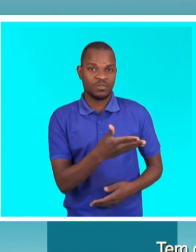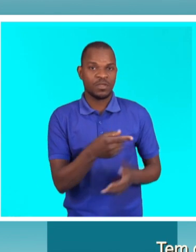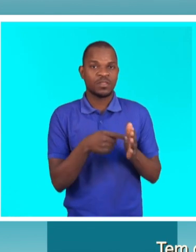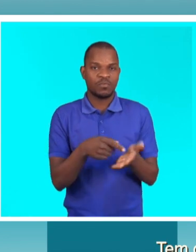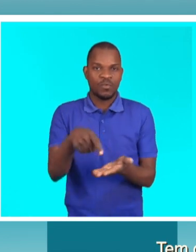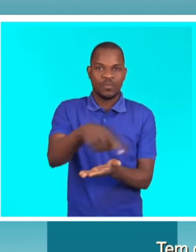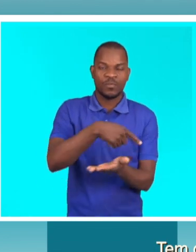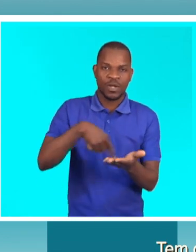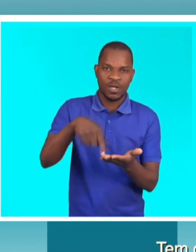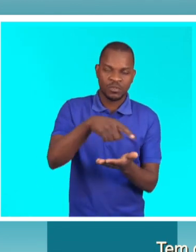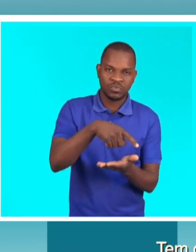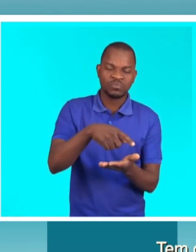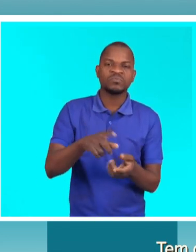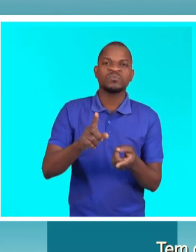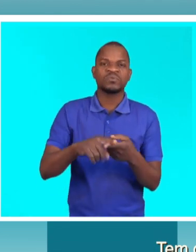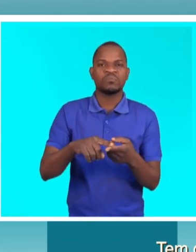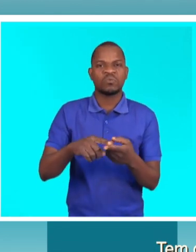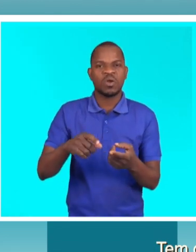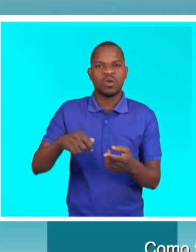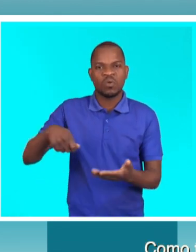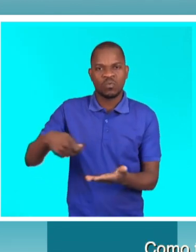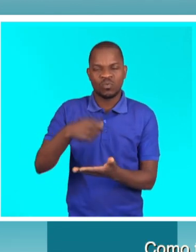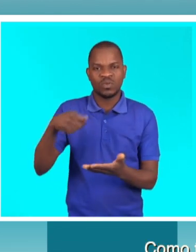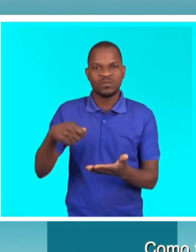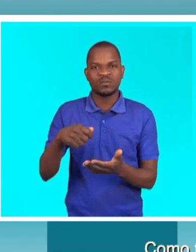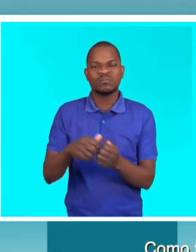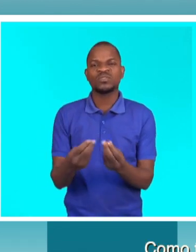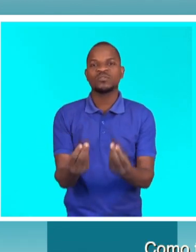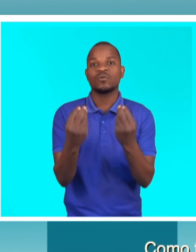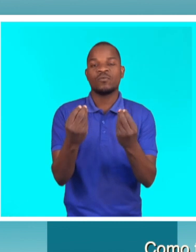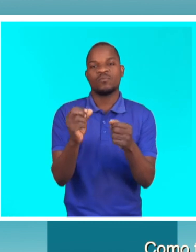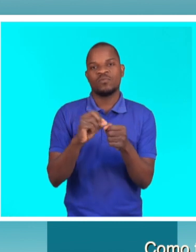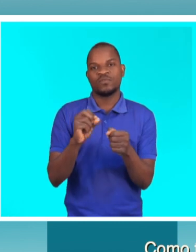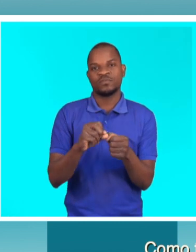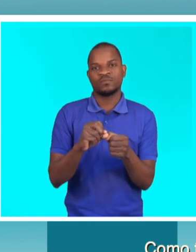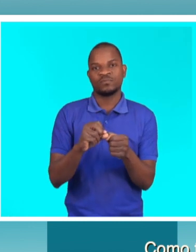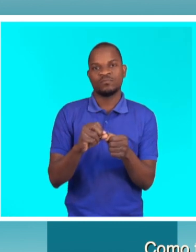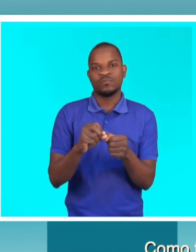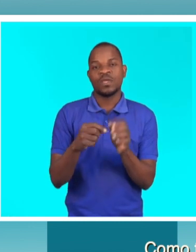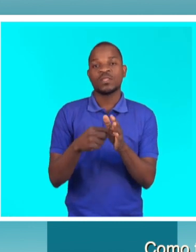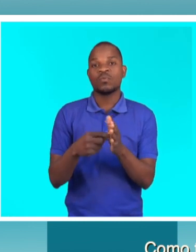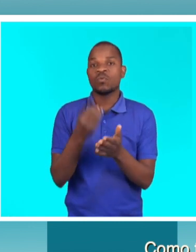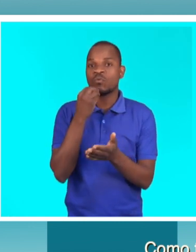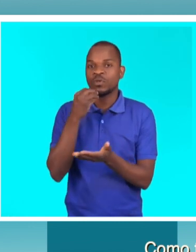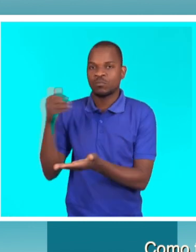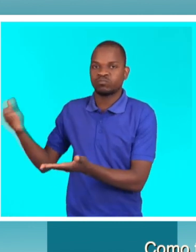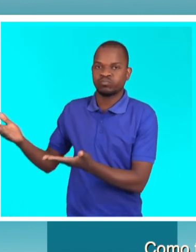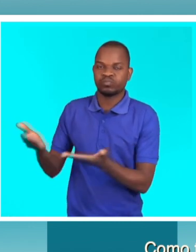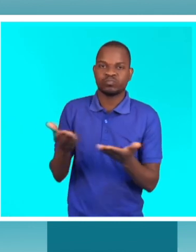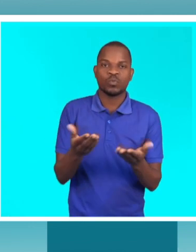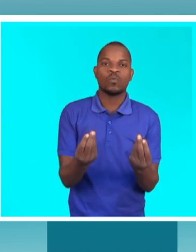Um prato, concha ou uma coqueira. Como é que tem feito quando chega a comida?